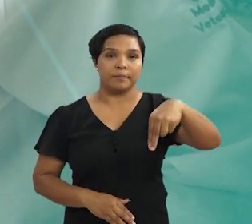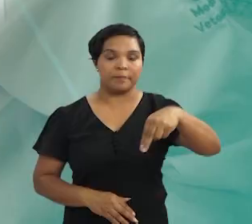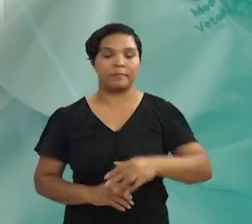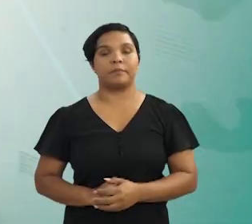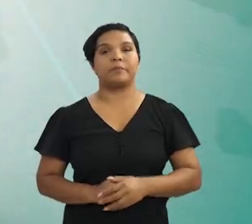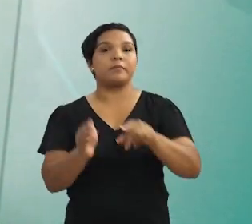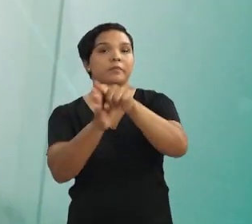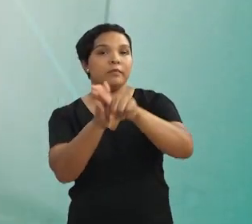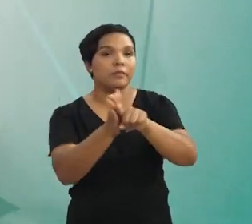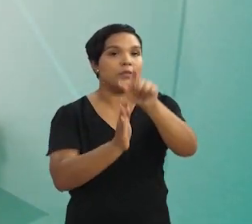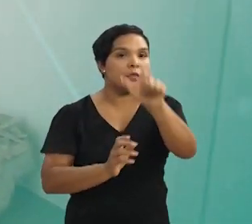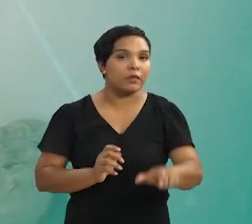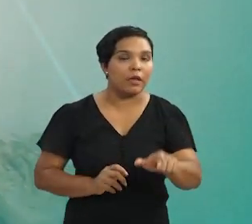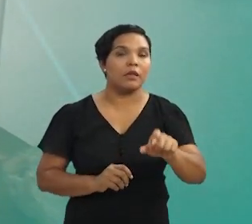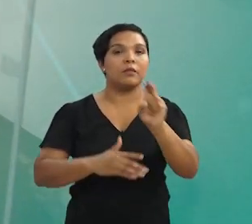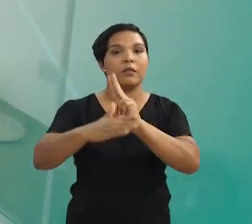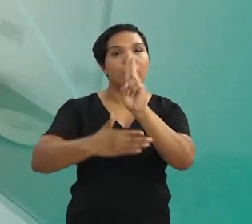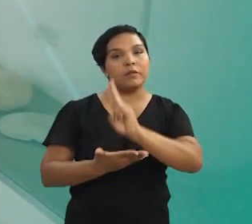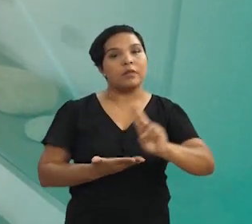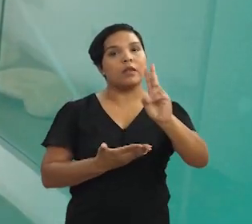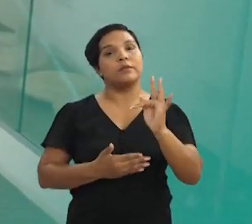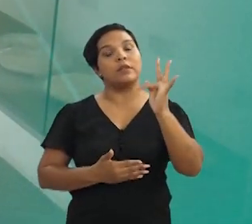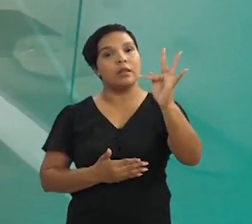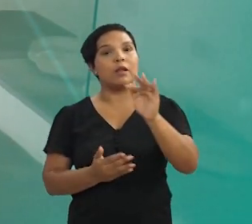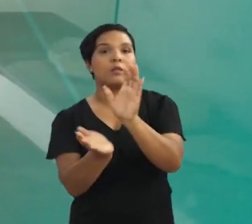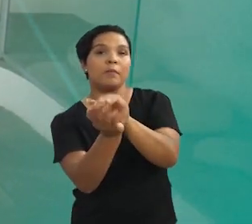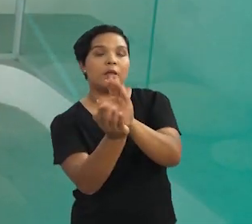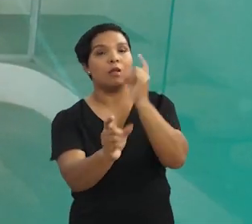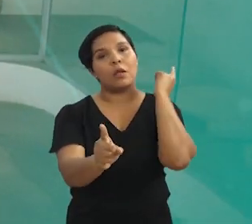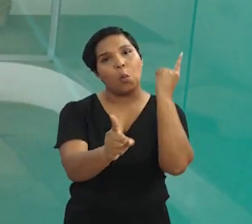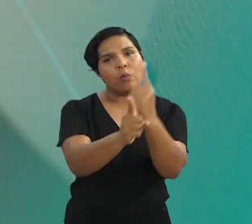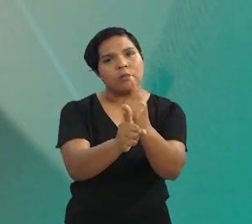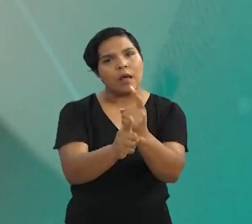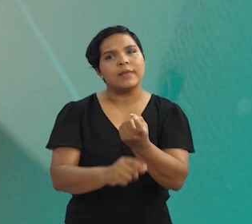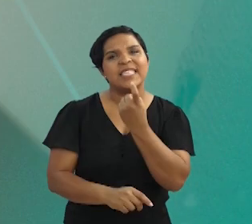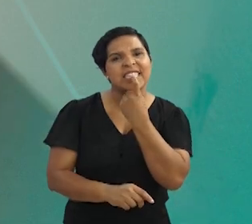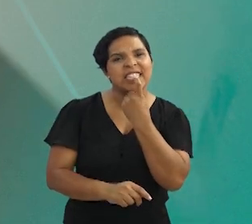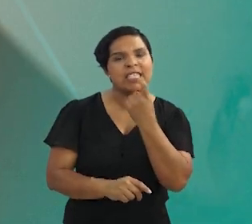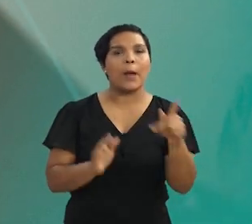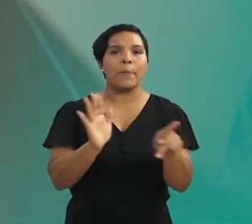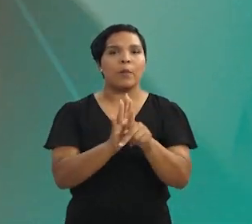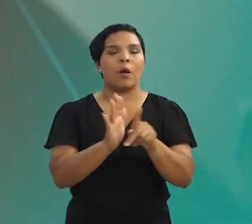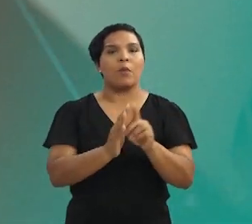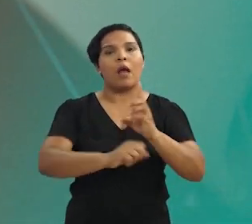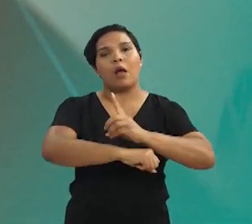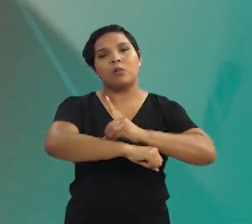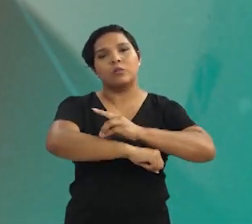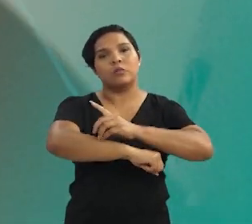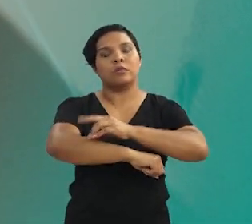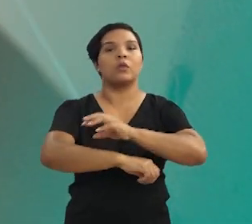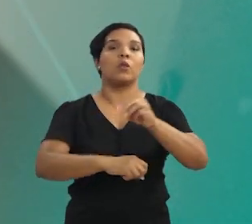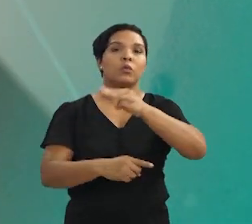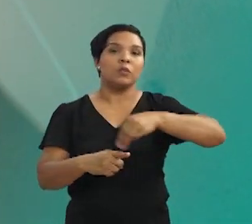Norte. Pesquisadores da Universidade Federal de Pernambuco encontraram uma vértebra pertencente a um dilofossauro